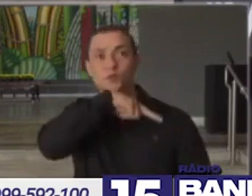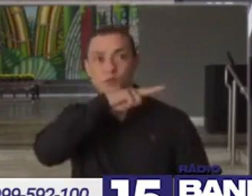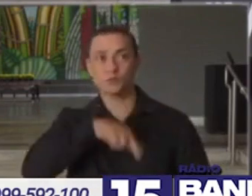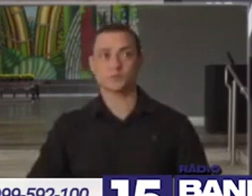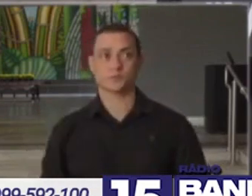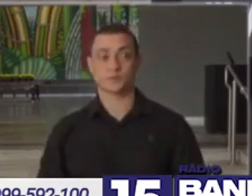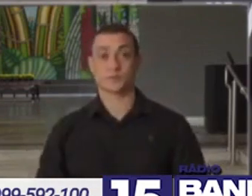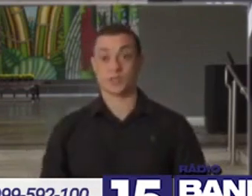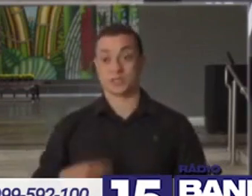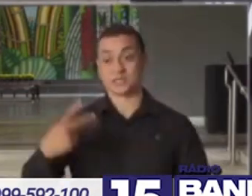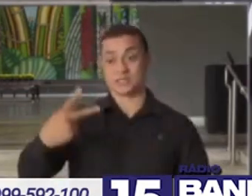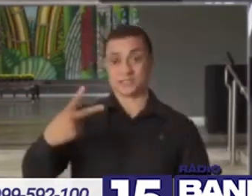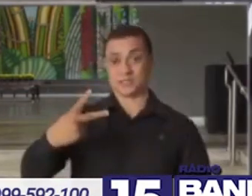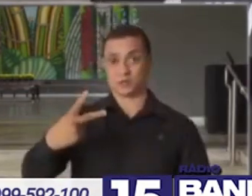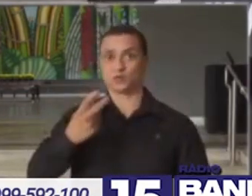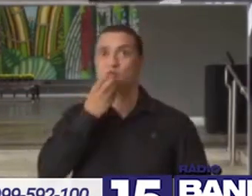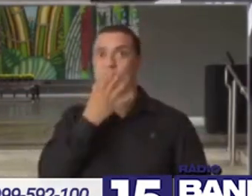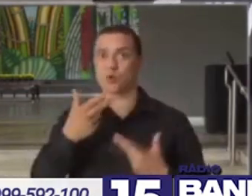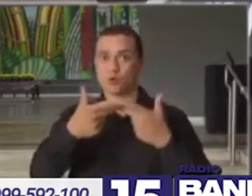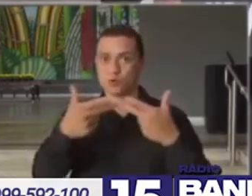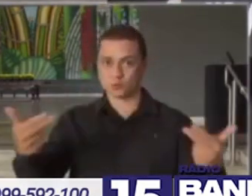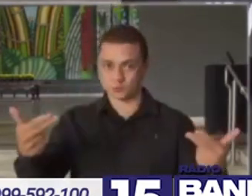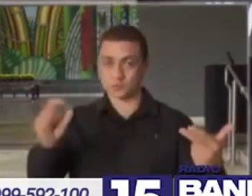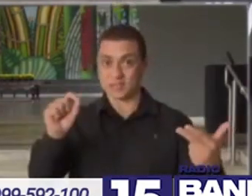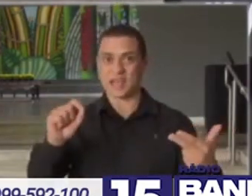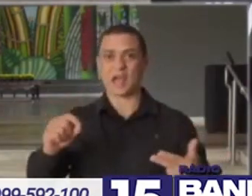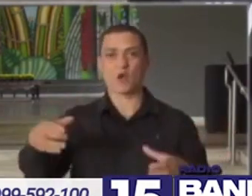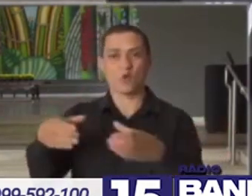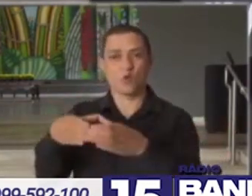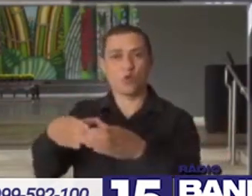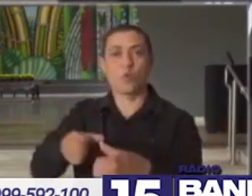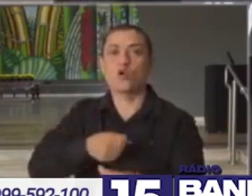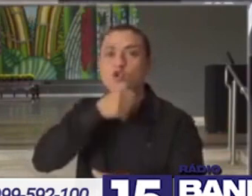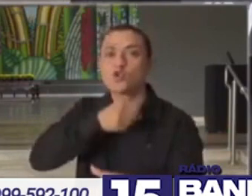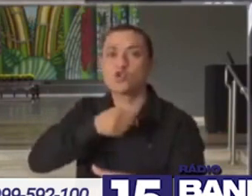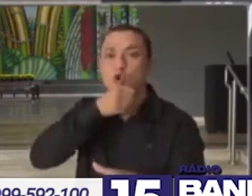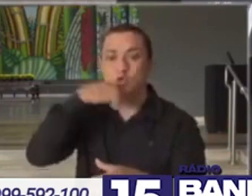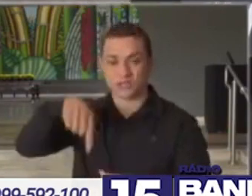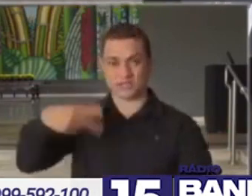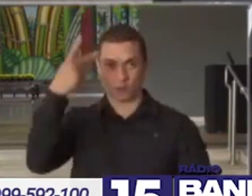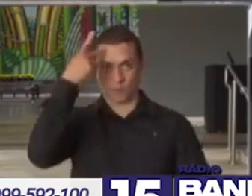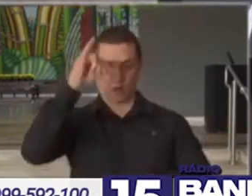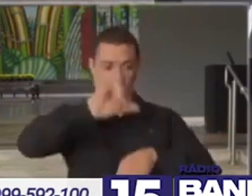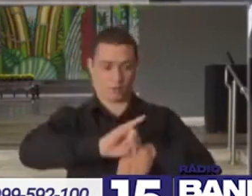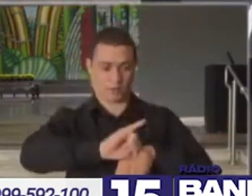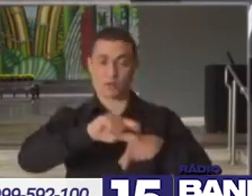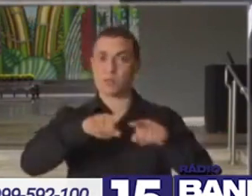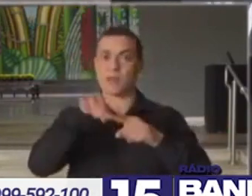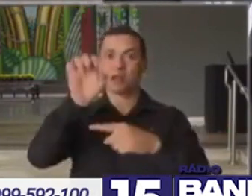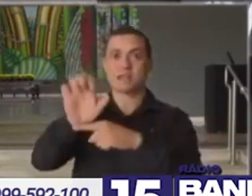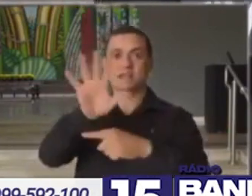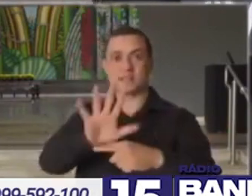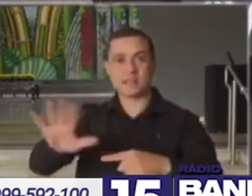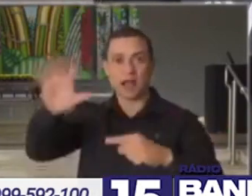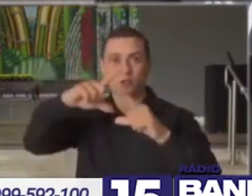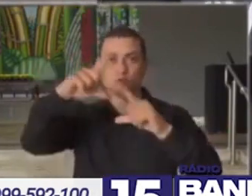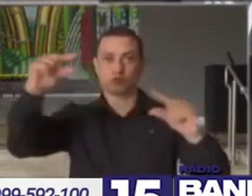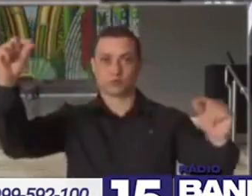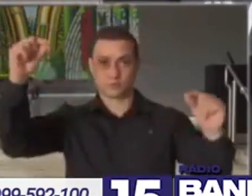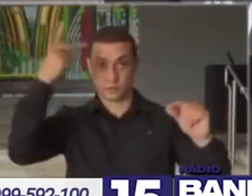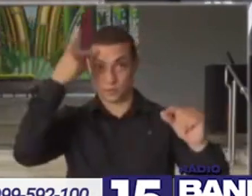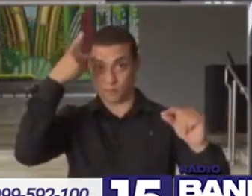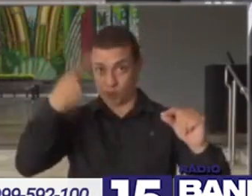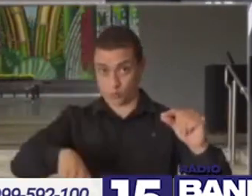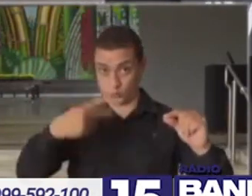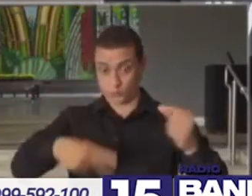Brasil, todas elas vacinas do Instituto Butantan. Repetindo, 9 em cada 10 vacinas no Brasil